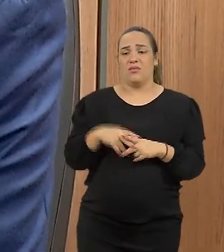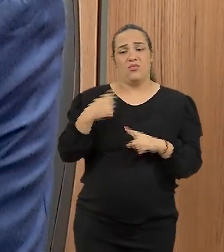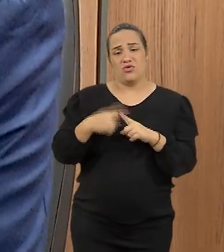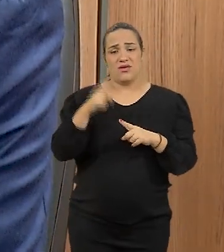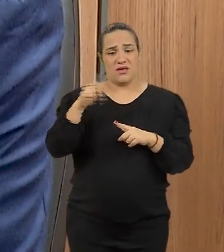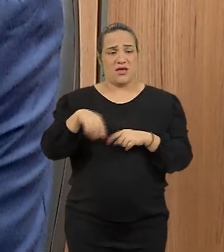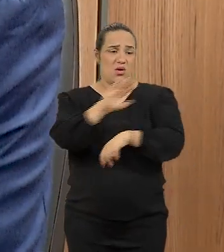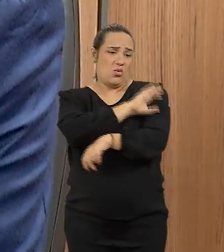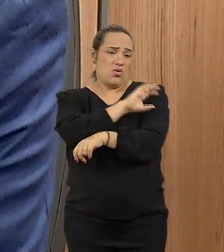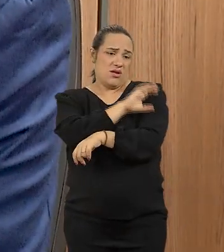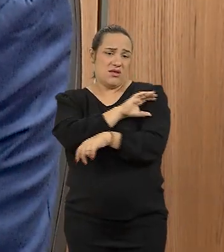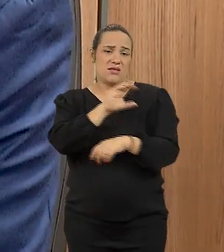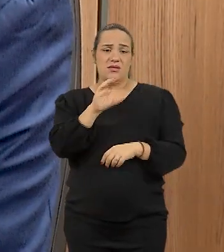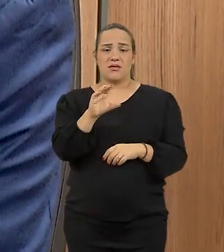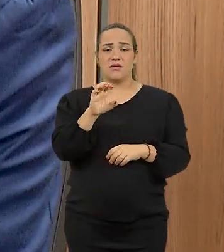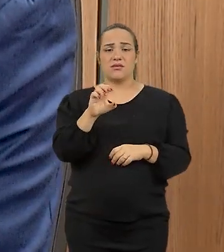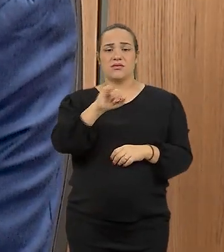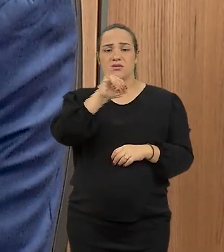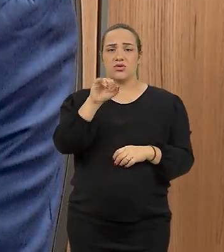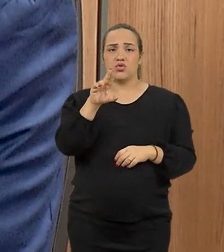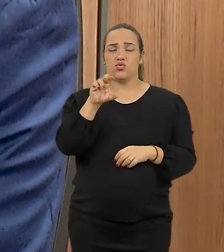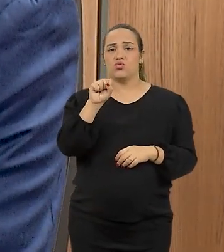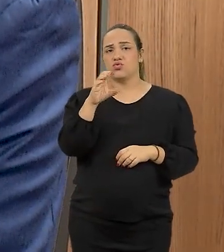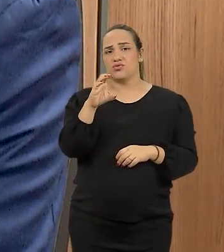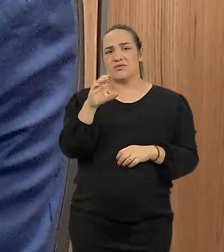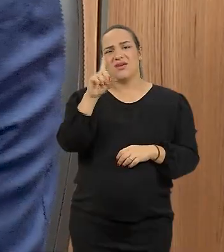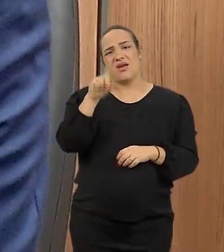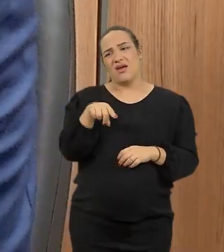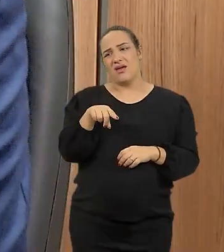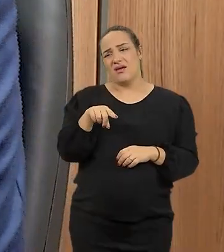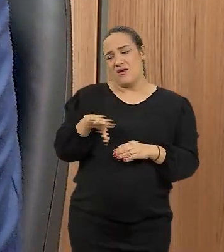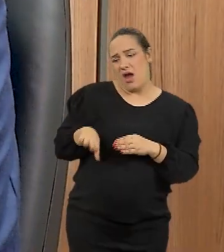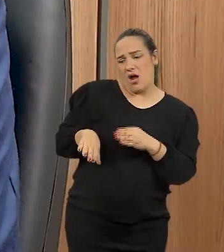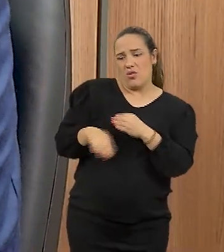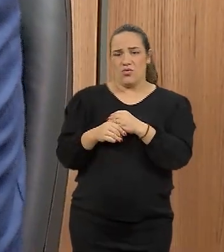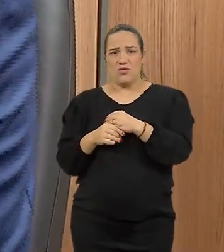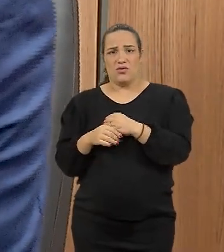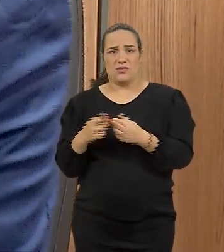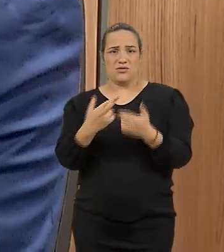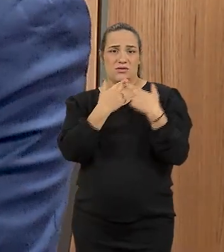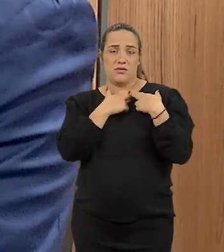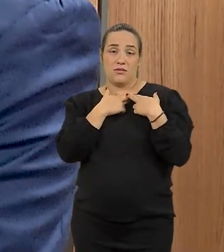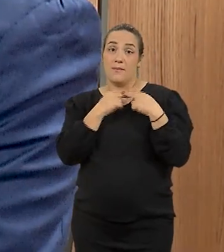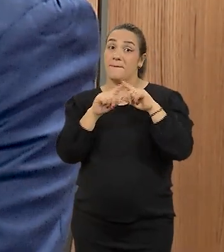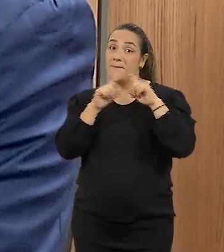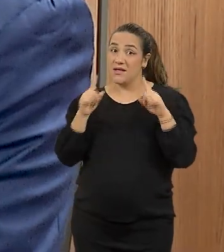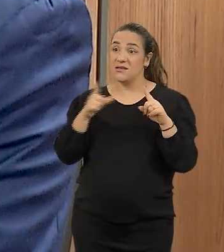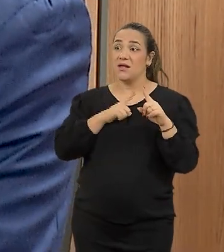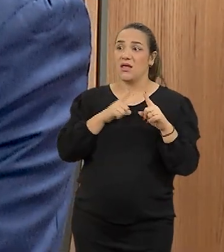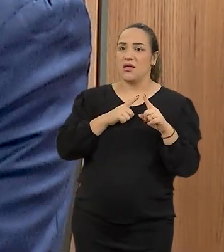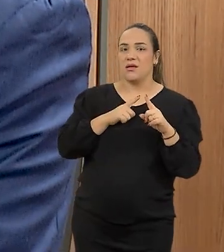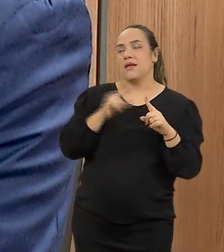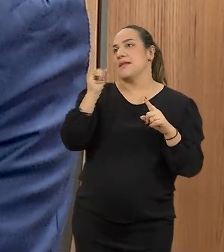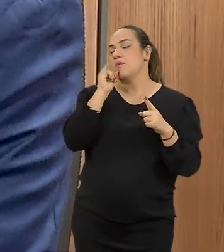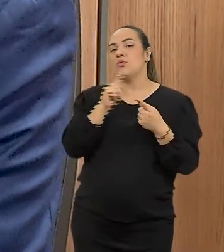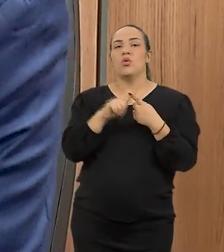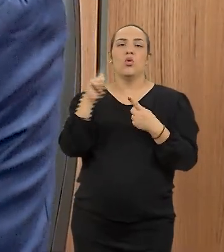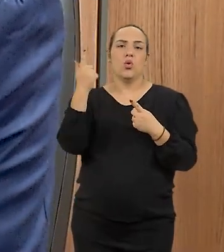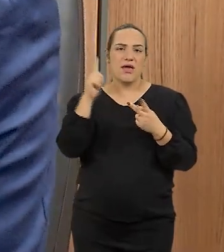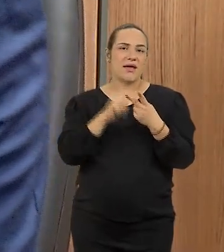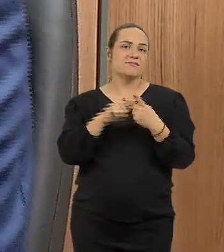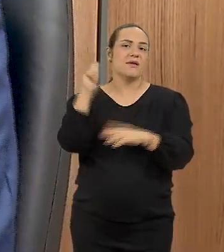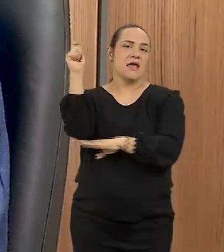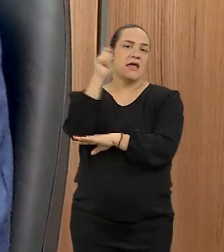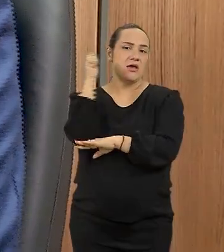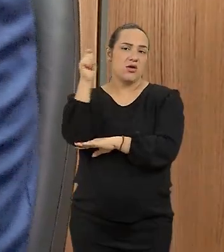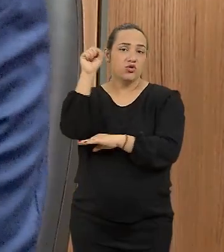a coordenação desses sejusques como função extra. Há outros estados, como por exemplo